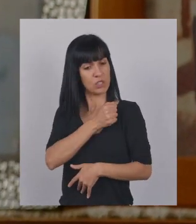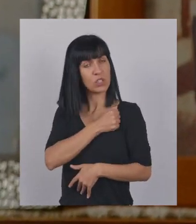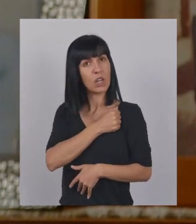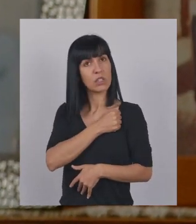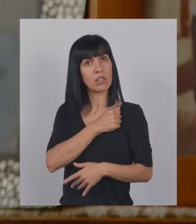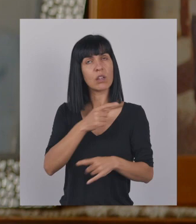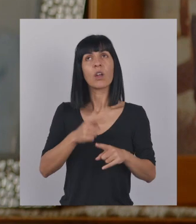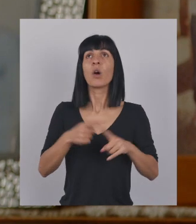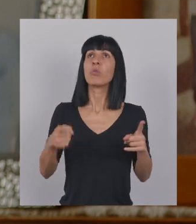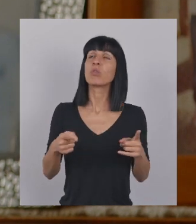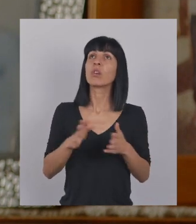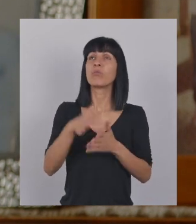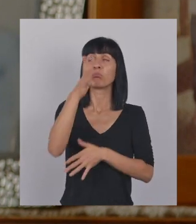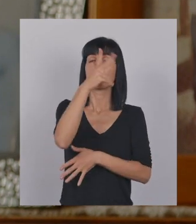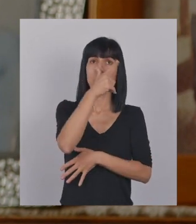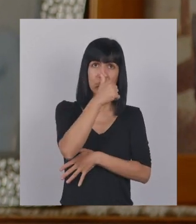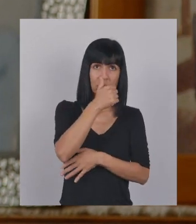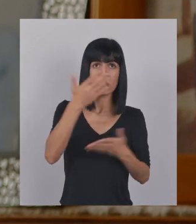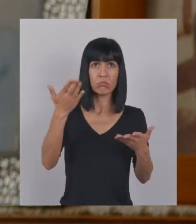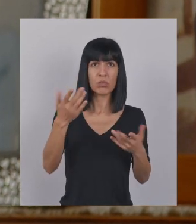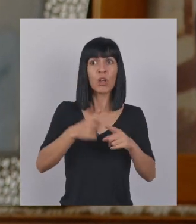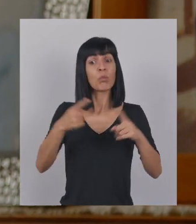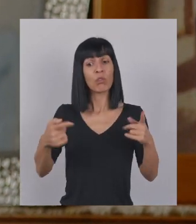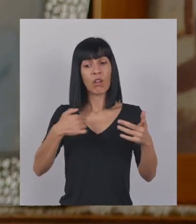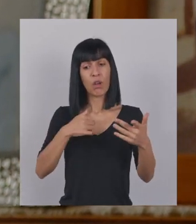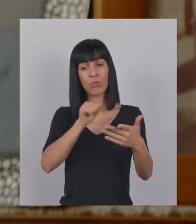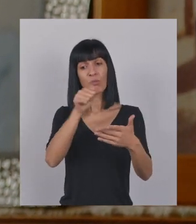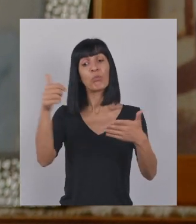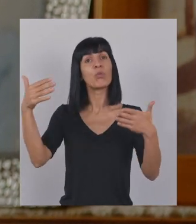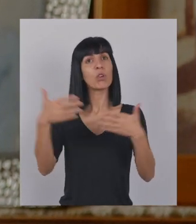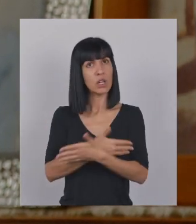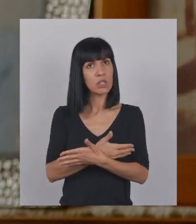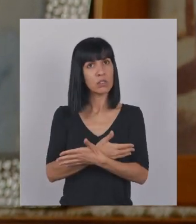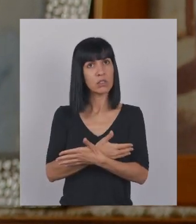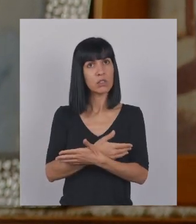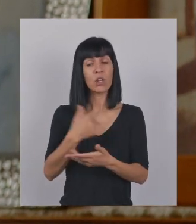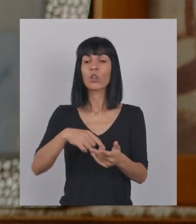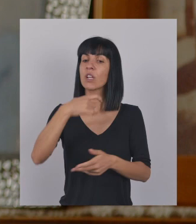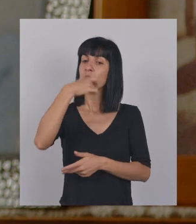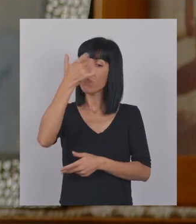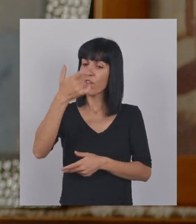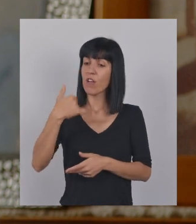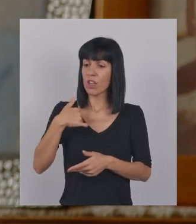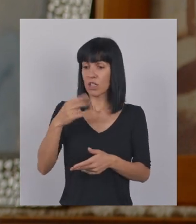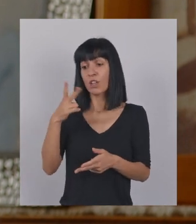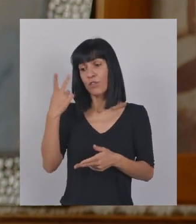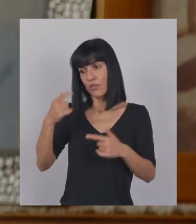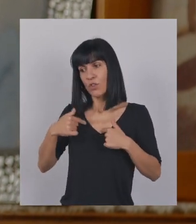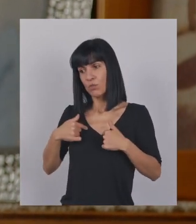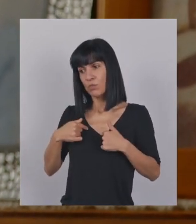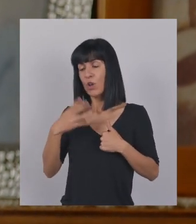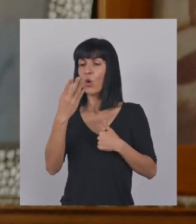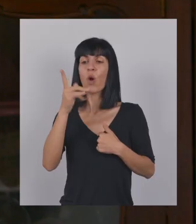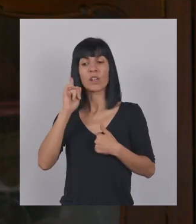elas porque tenho muita pena de morrer e eu tenho na net que eu criei